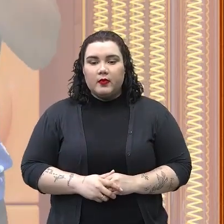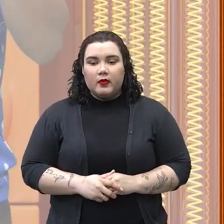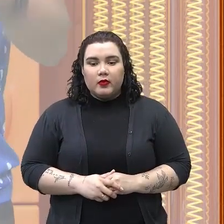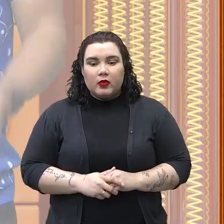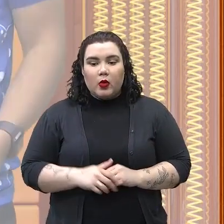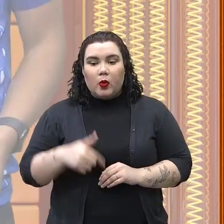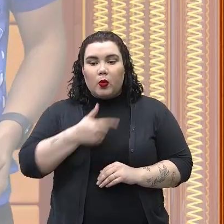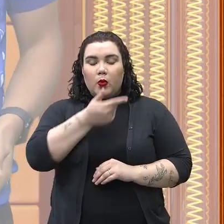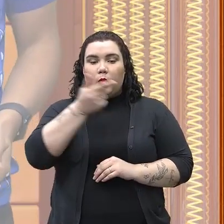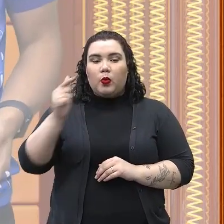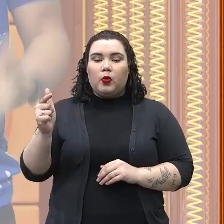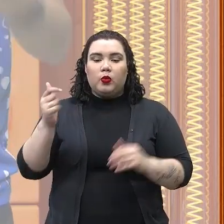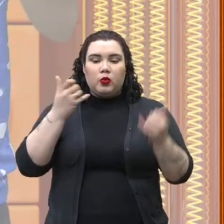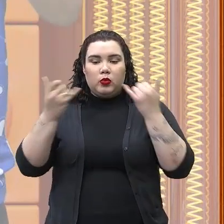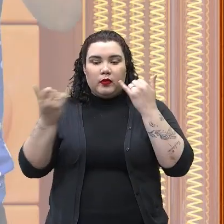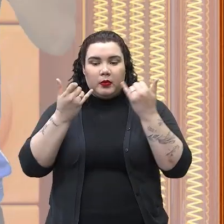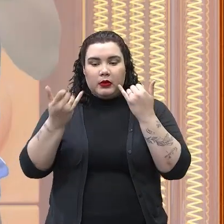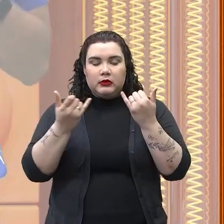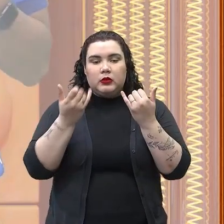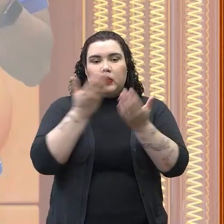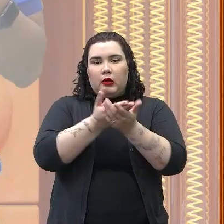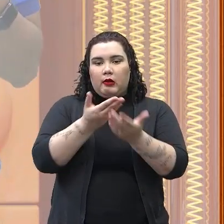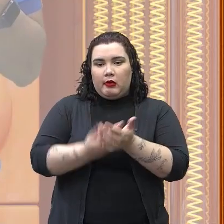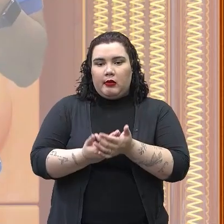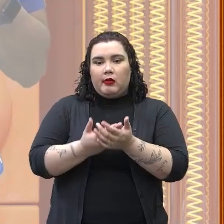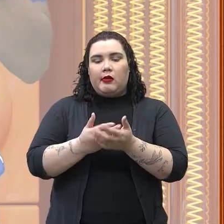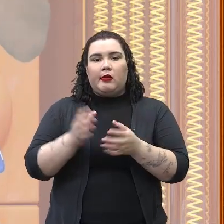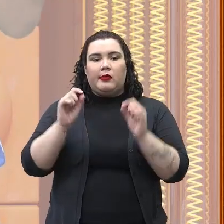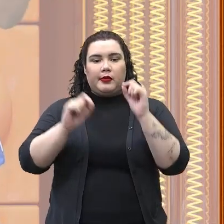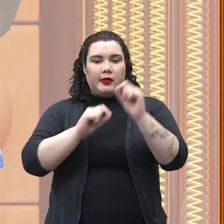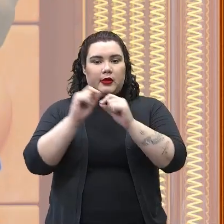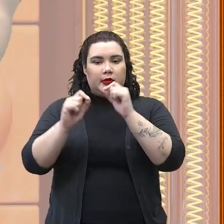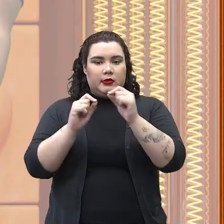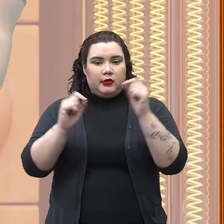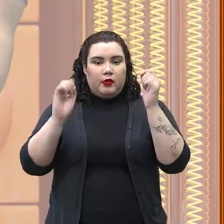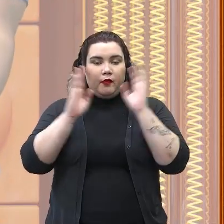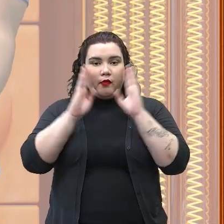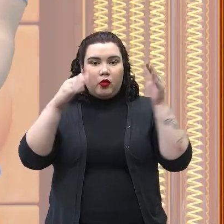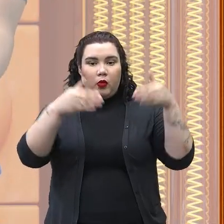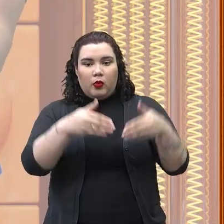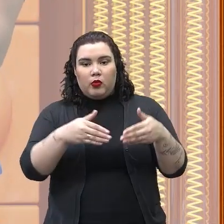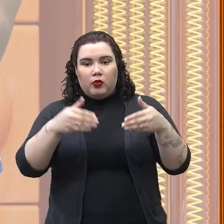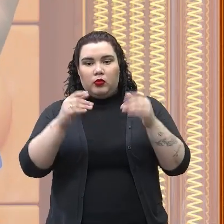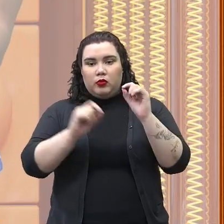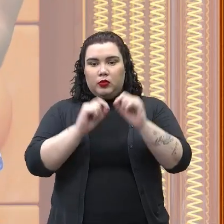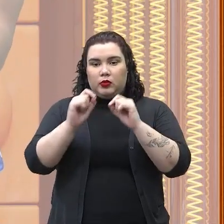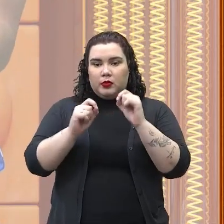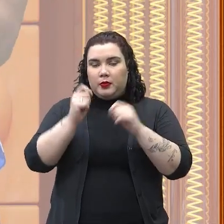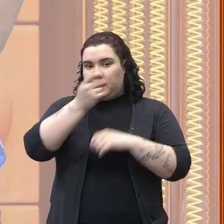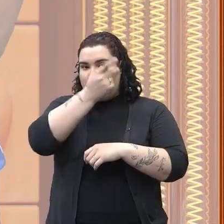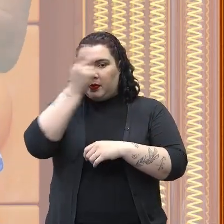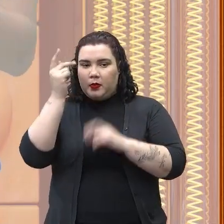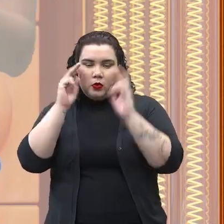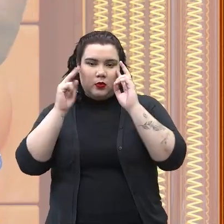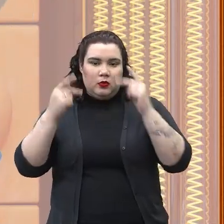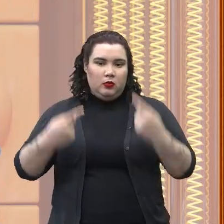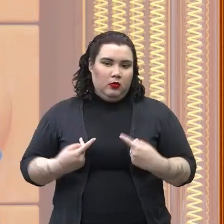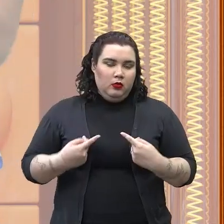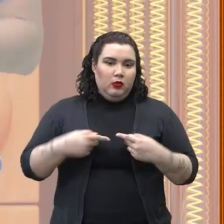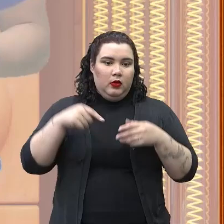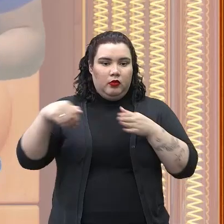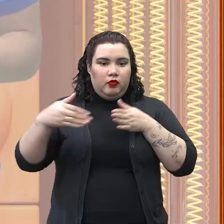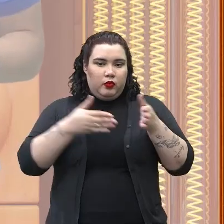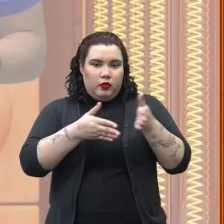Pessoal, a outra coisa que a gente viu aqui, agora deixando de falar um pouco da natureza e voltando a falar agora sobre gente, né? Porque esses rios